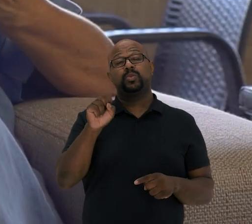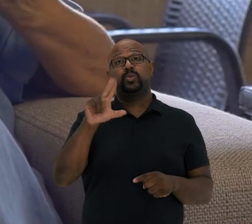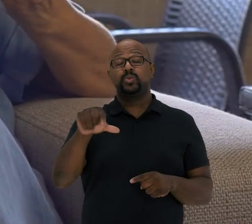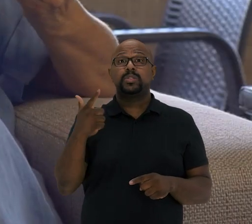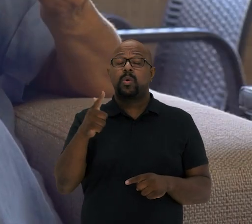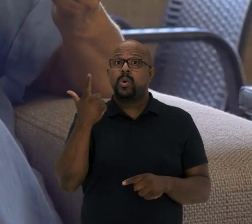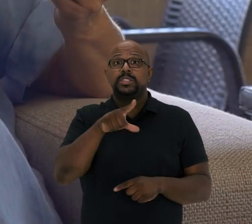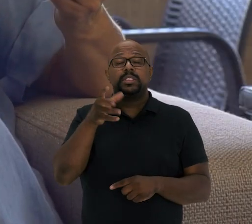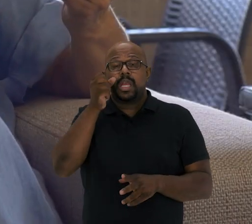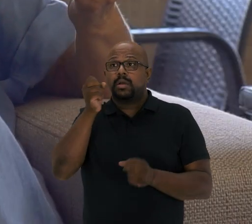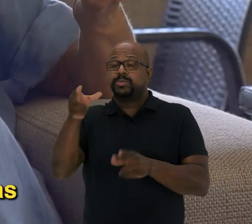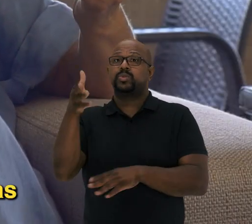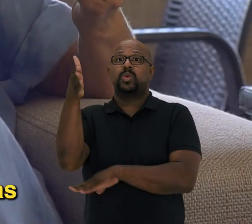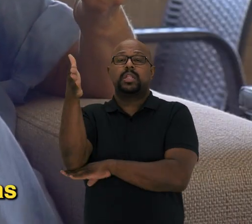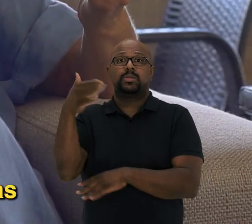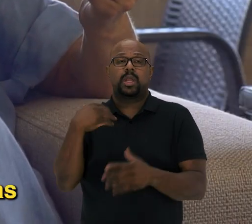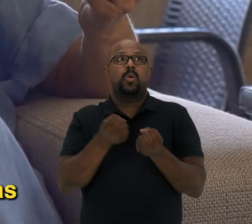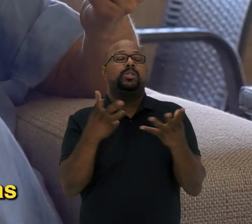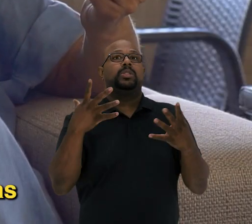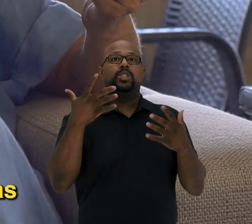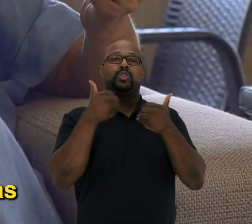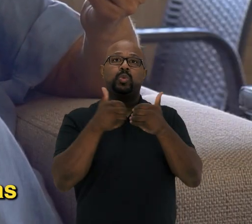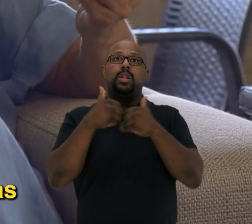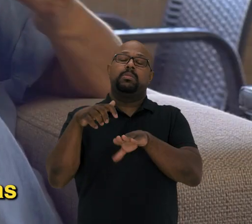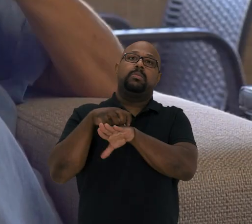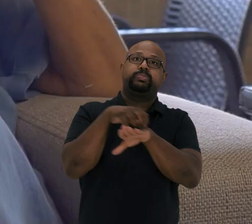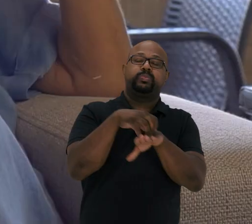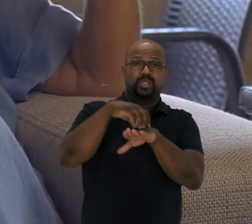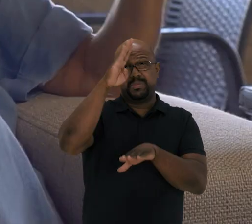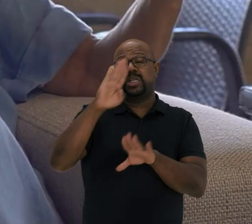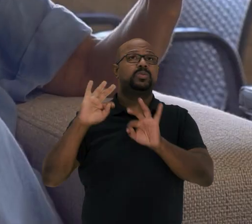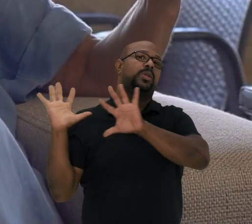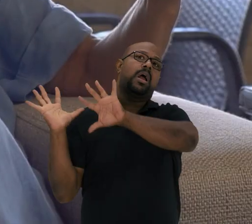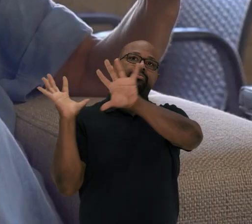não conseguir lugar em hotel. Tal era a quantidade de ônibus de turistas que vinham do